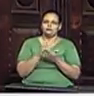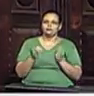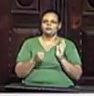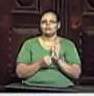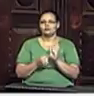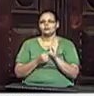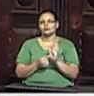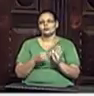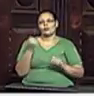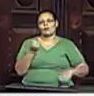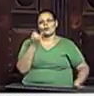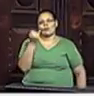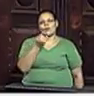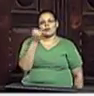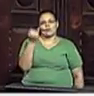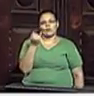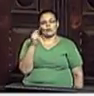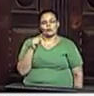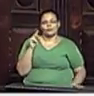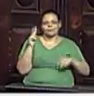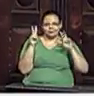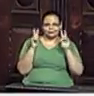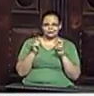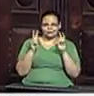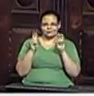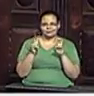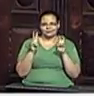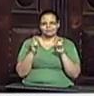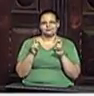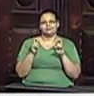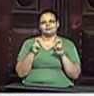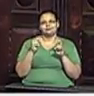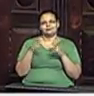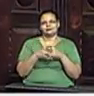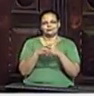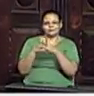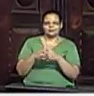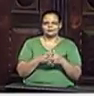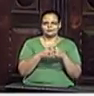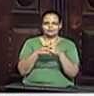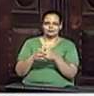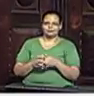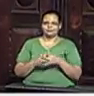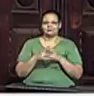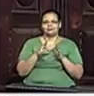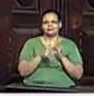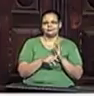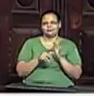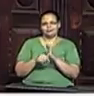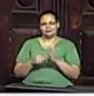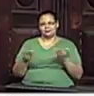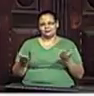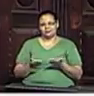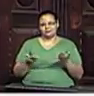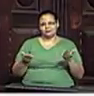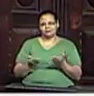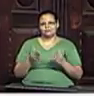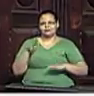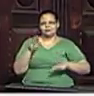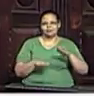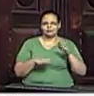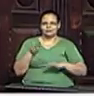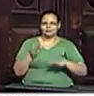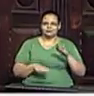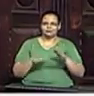extremamente importantes para jogar luz nesse tema do roubo de cargas. O roubo de cargas hoje